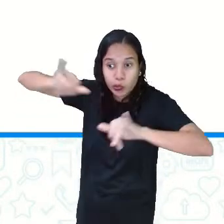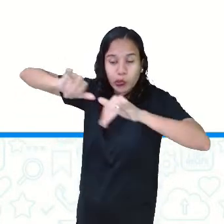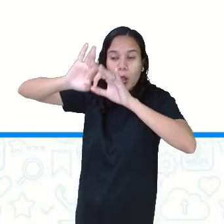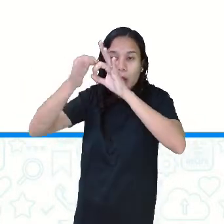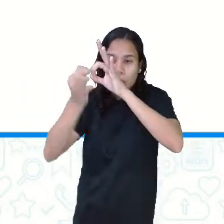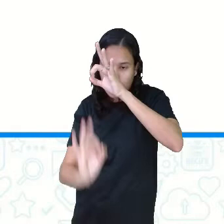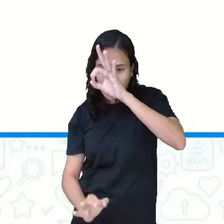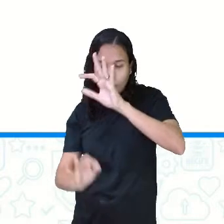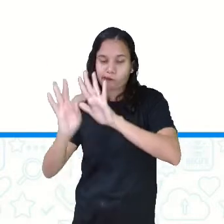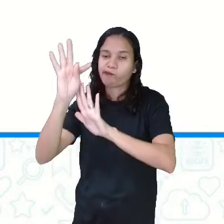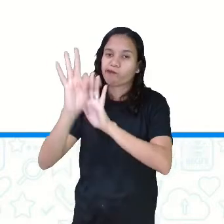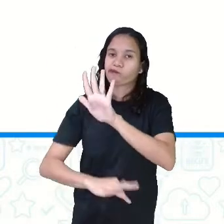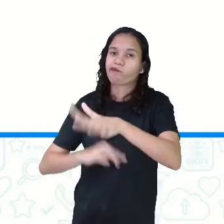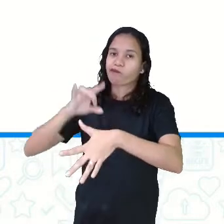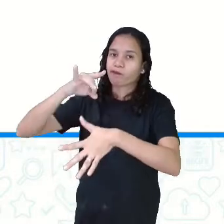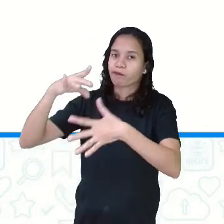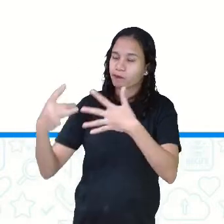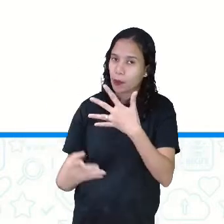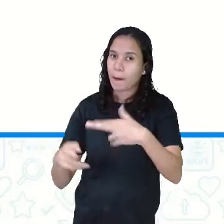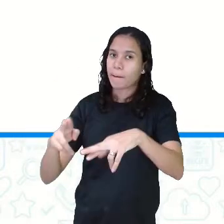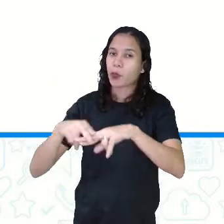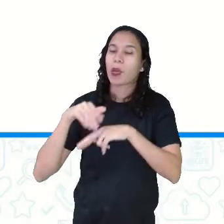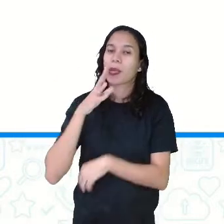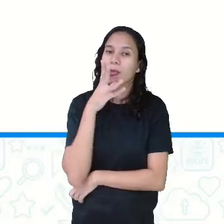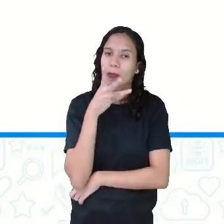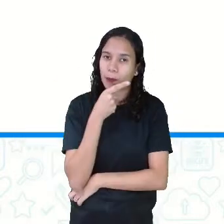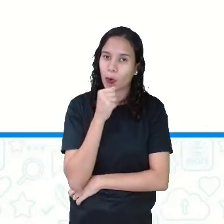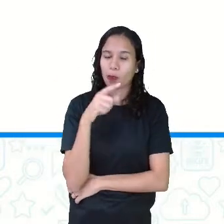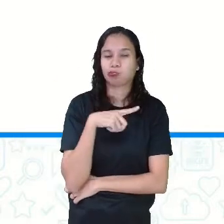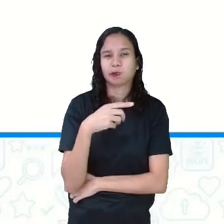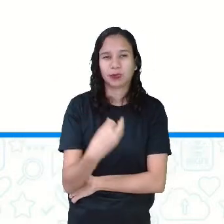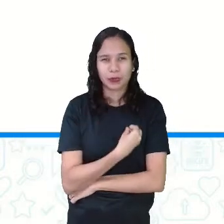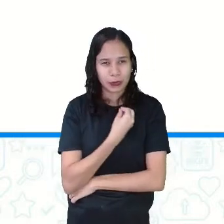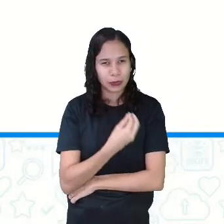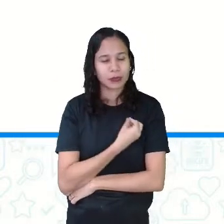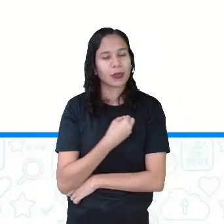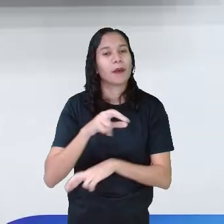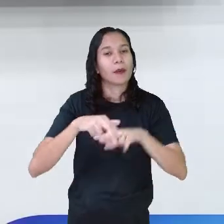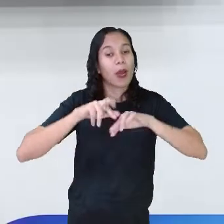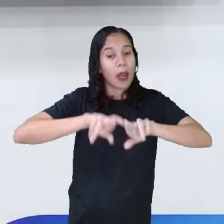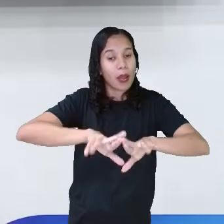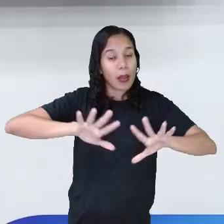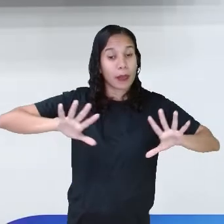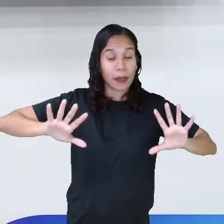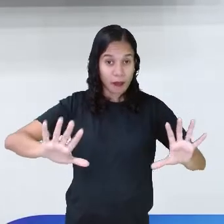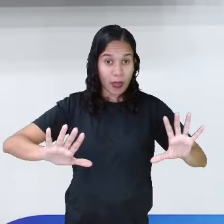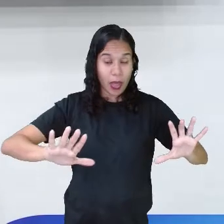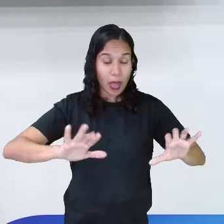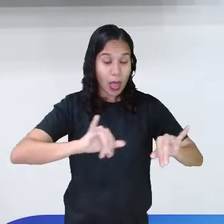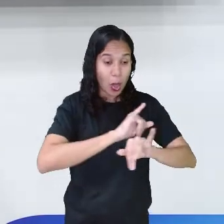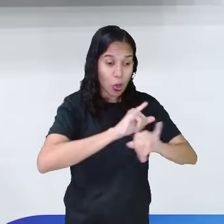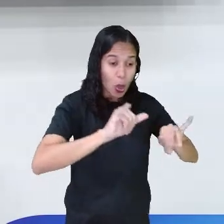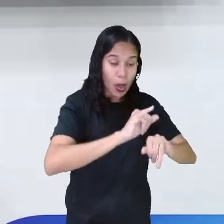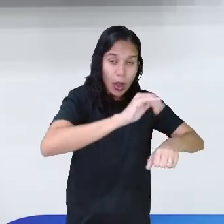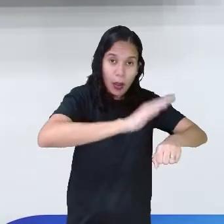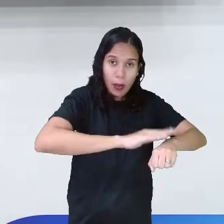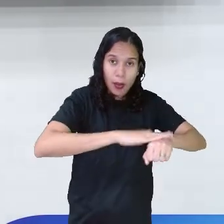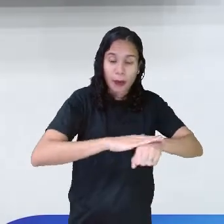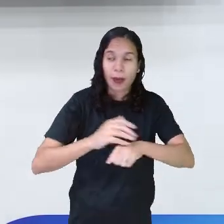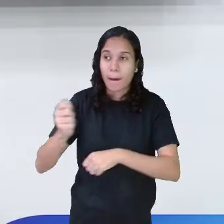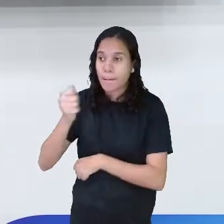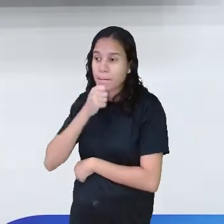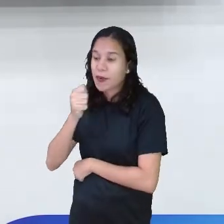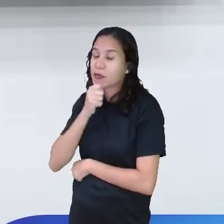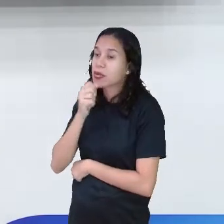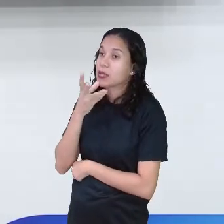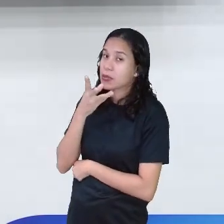mais detalhes, por isso ela demora mais um pouquinho. Então, uma diferença, a notícia é imediata, a